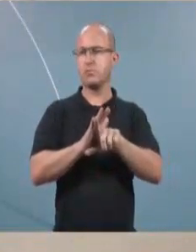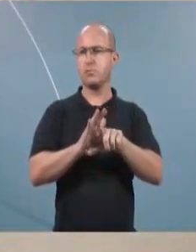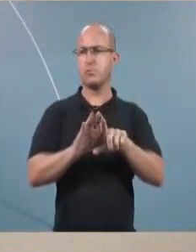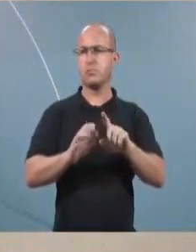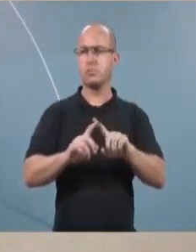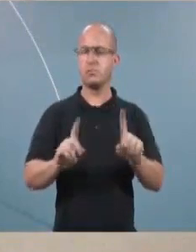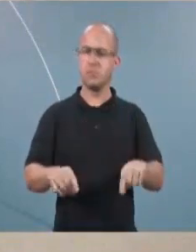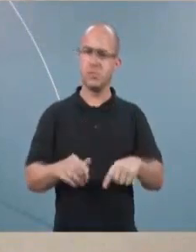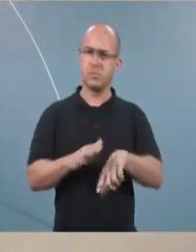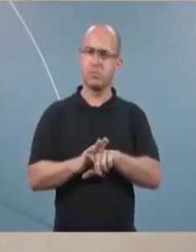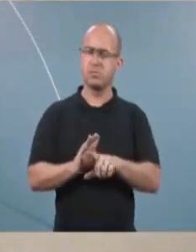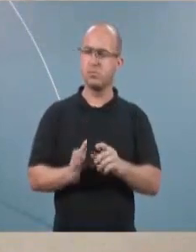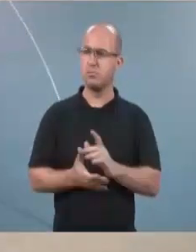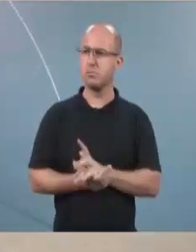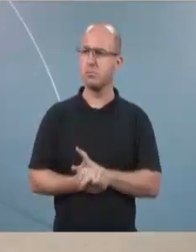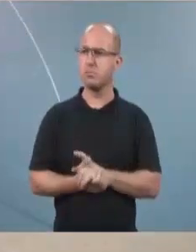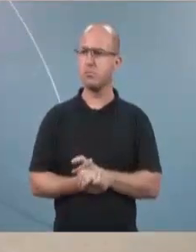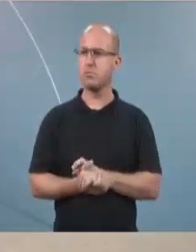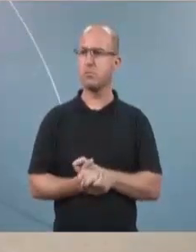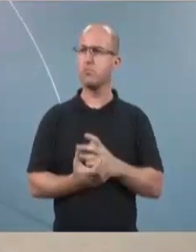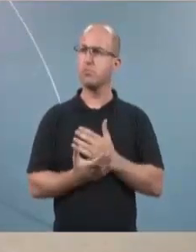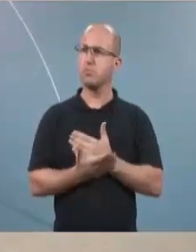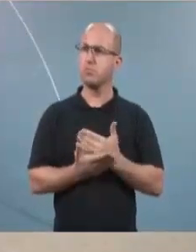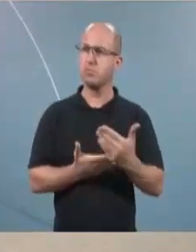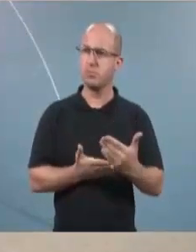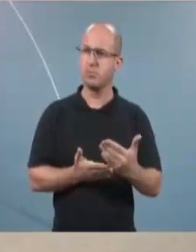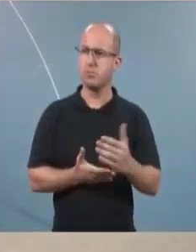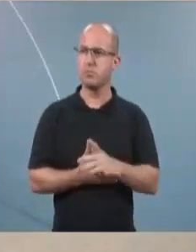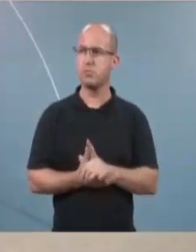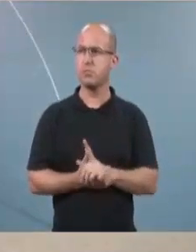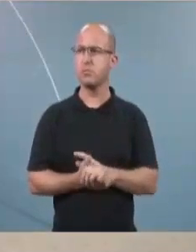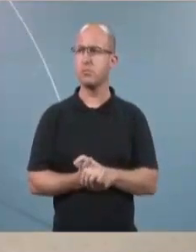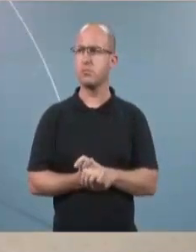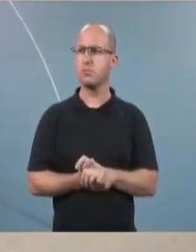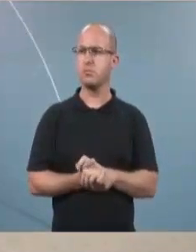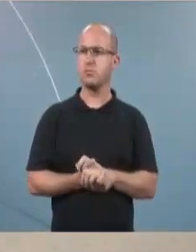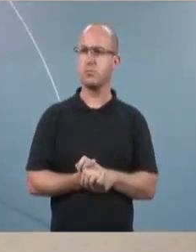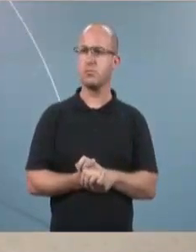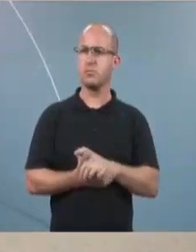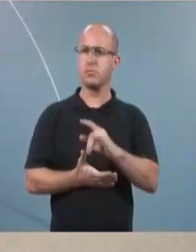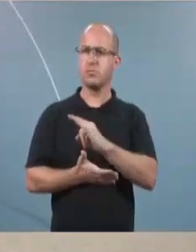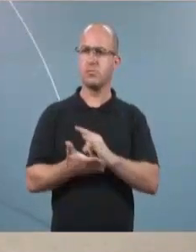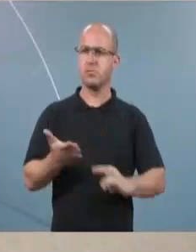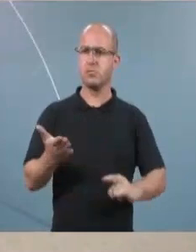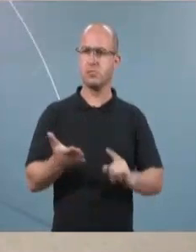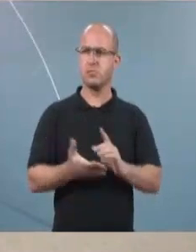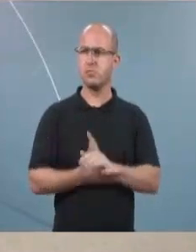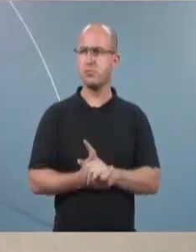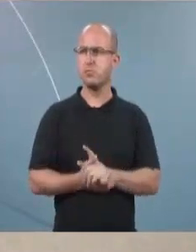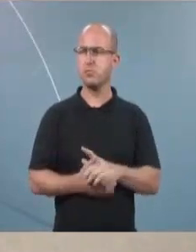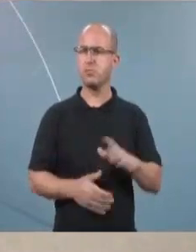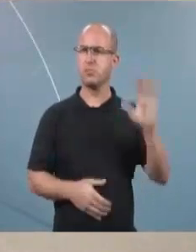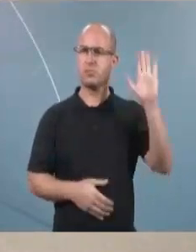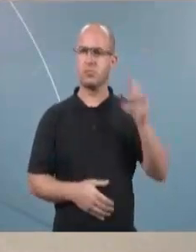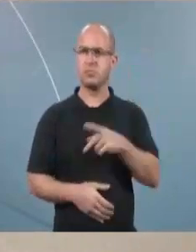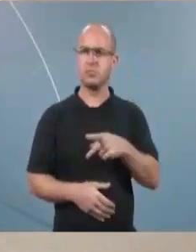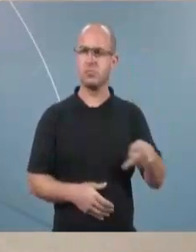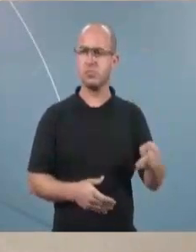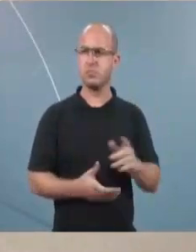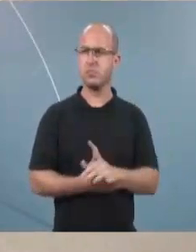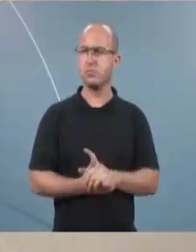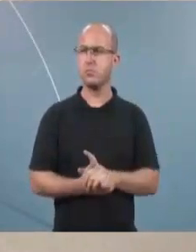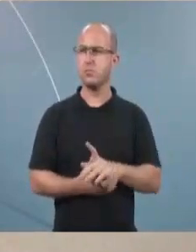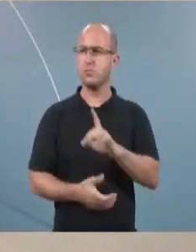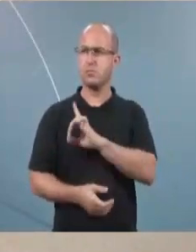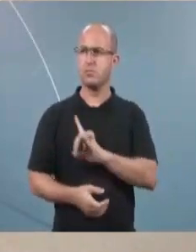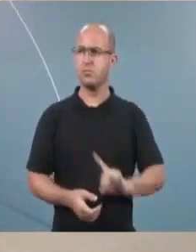presidente eu vou vamos começar vamos conversar vamos conversar pelo requerimento Deputado presente senhor presidente então requerimento